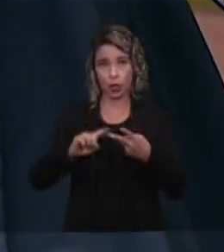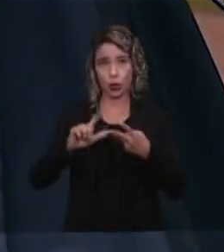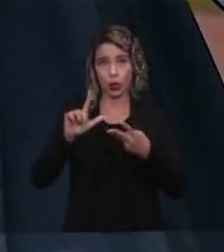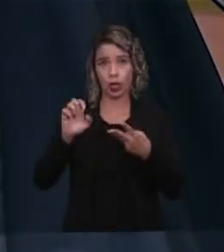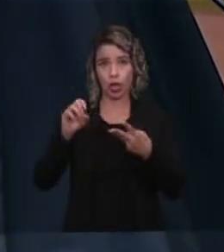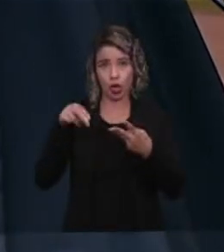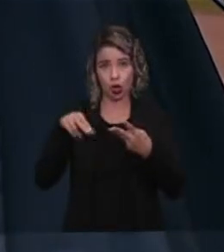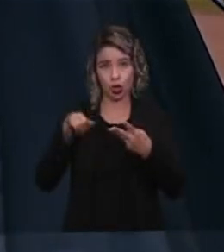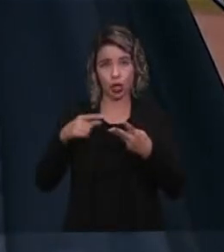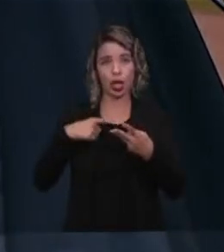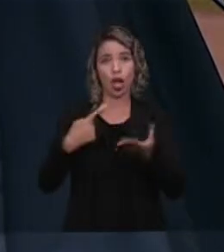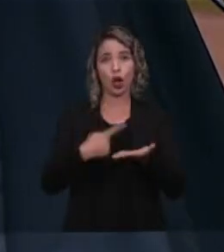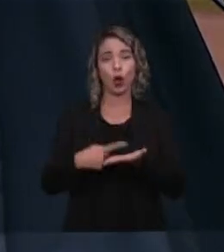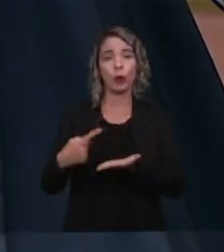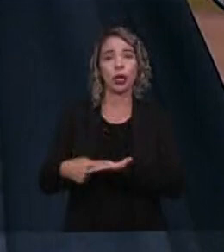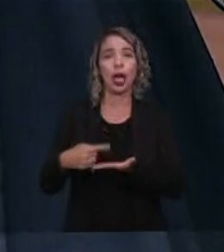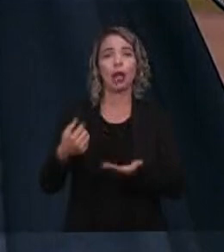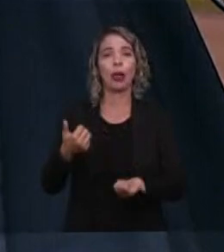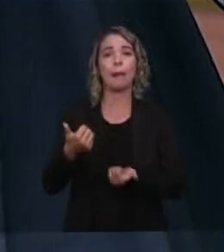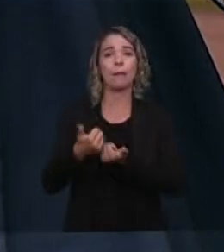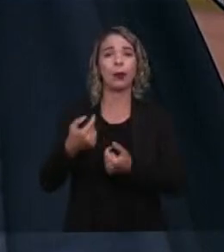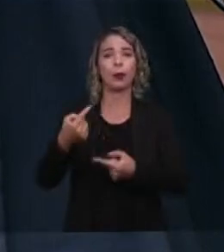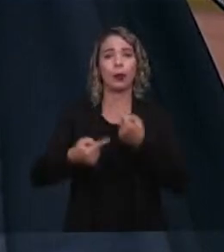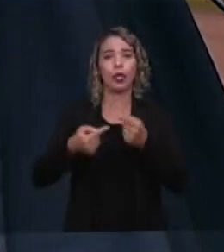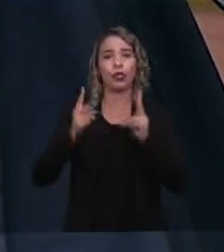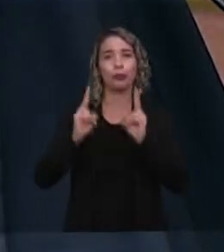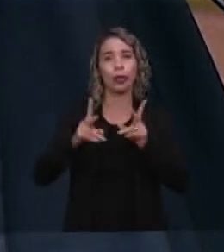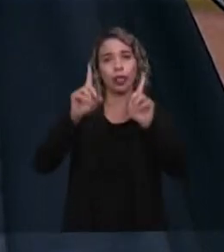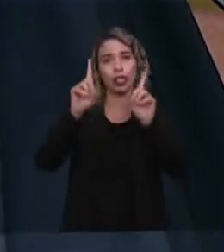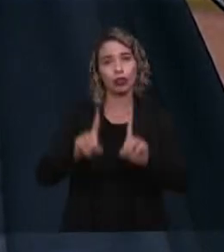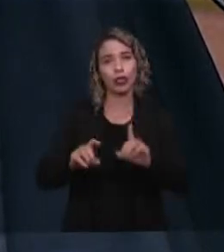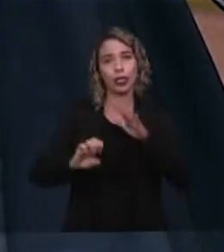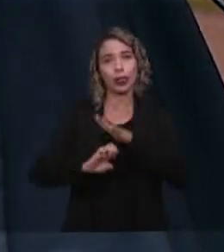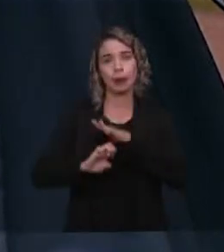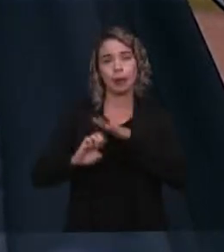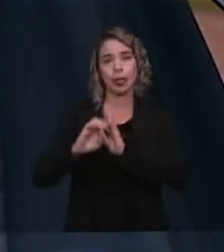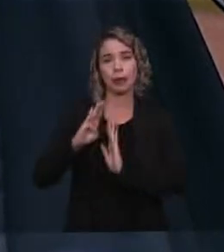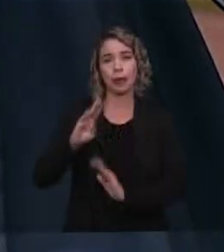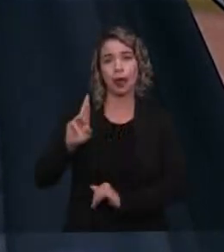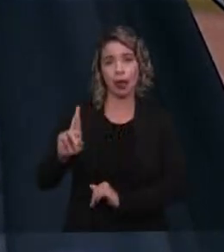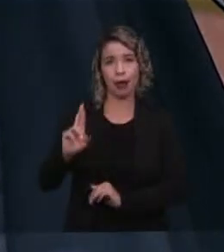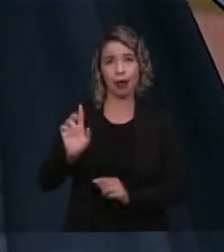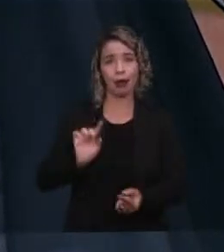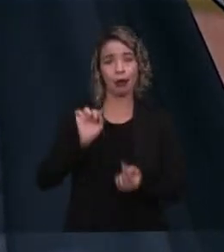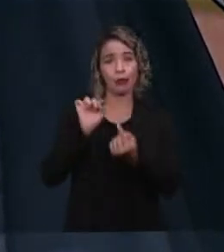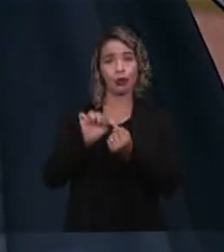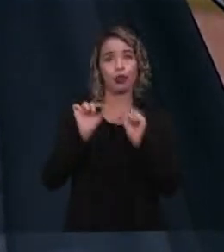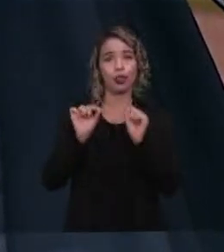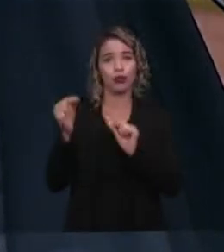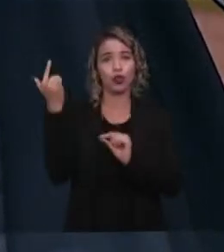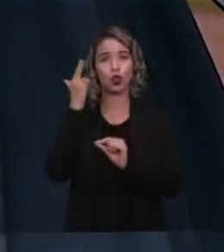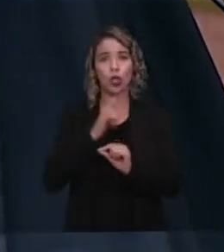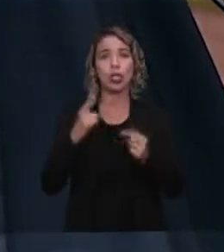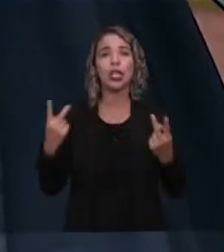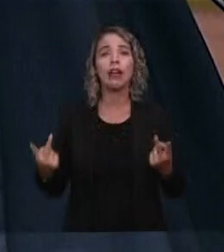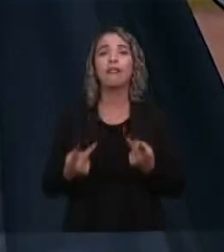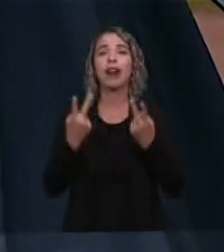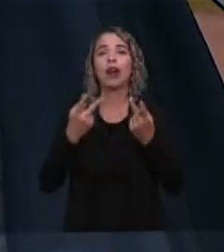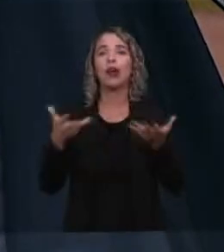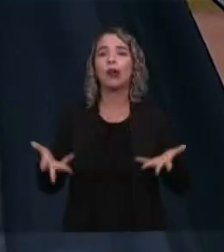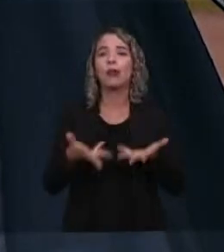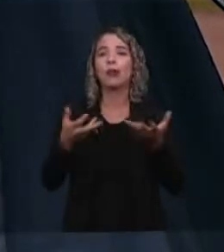Ramos teriam negociado a venda de apoio político para a manutenção de dirigentes na BR Distribuidora com a finalidade de lograr a obtenção de vantagem